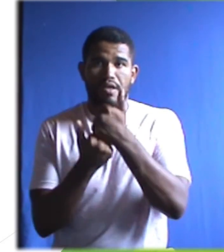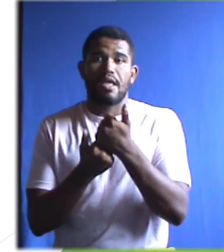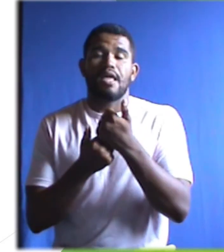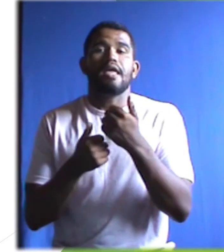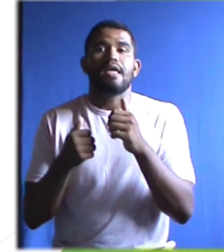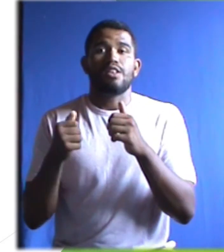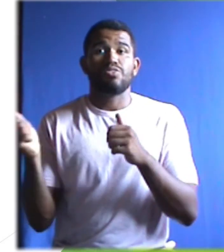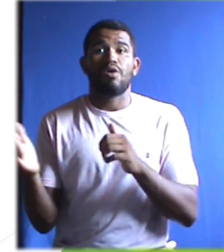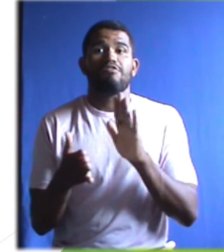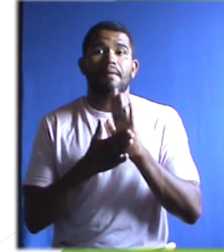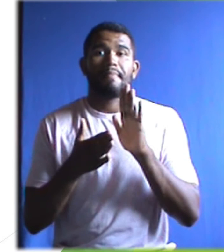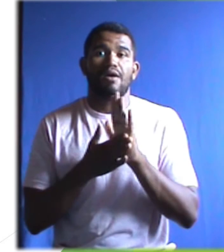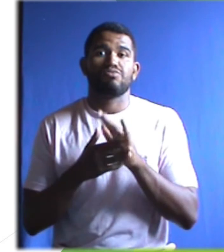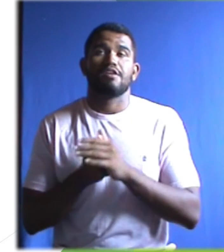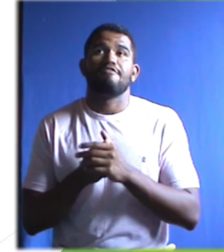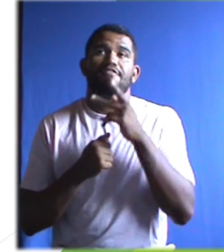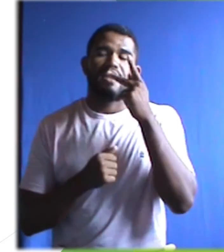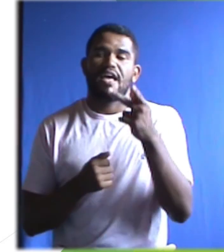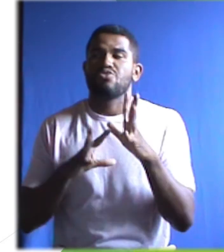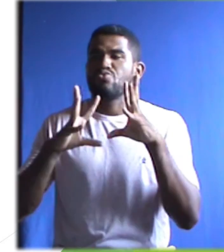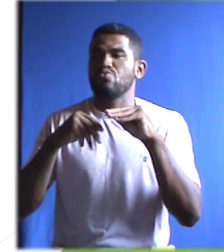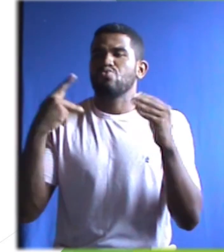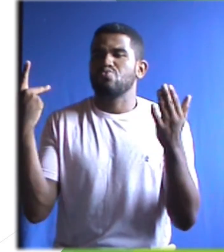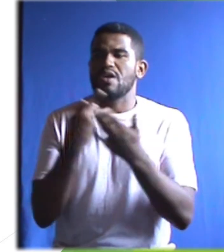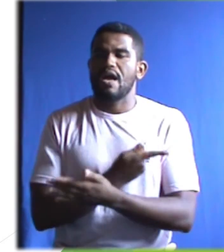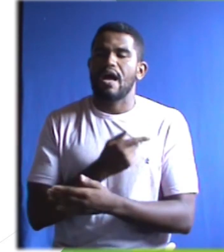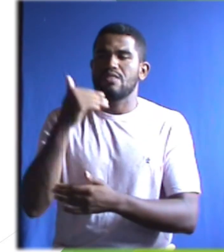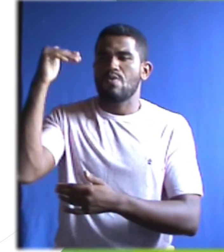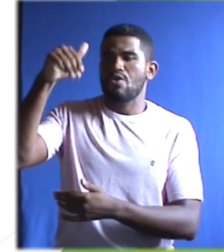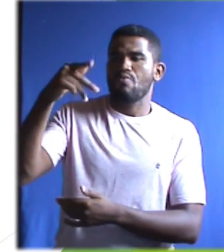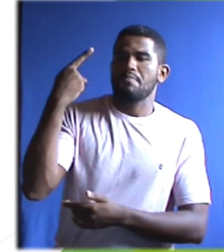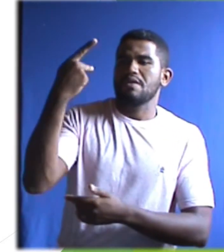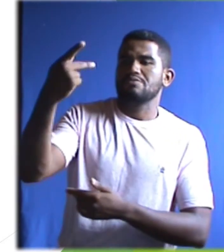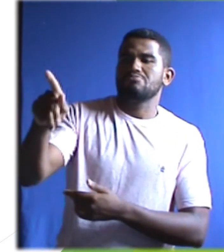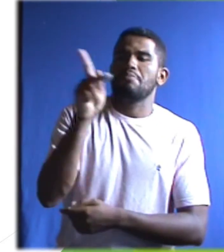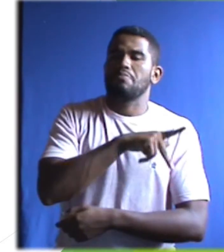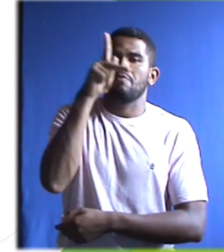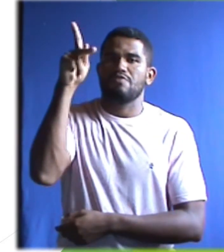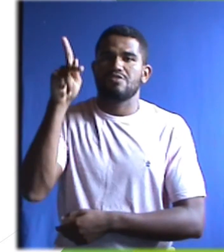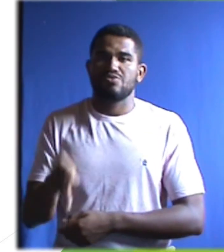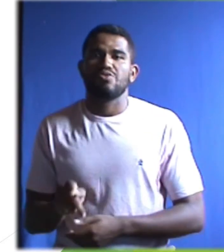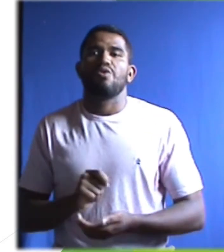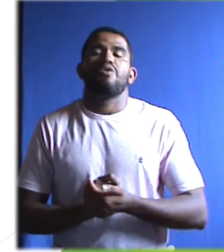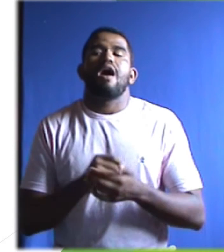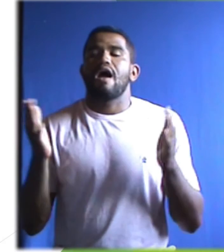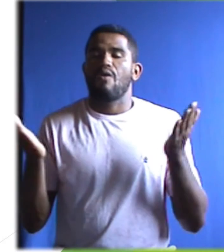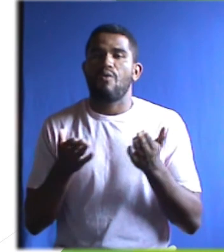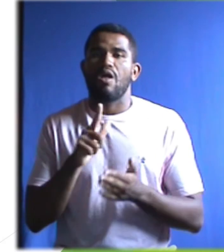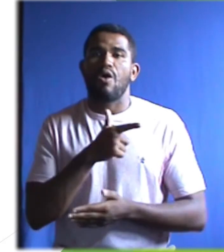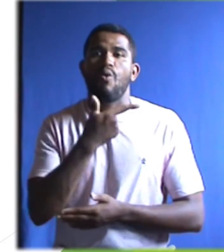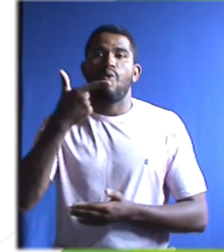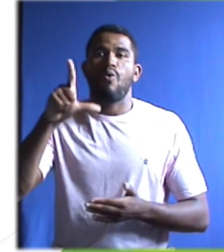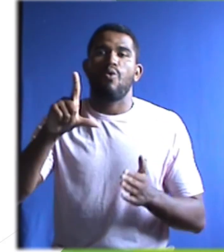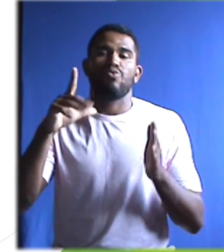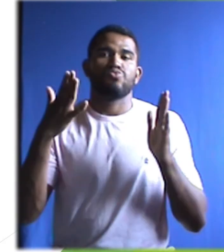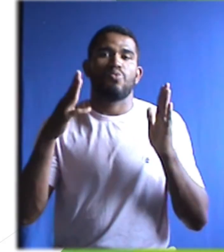pauta sem consultar os professores, dizer que tudo aquilo ali está errado, que ele tem que seguir um novo método